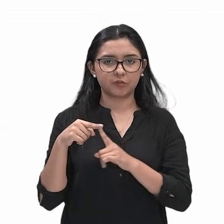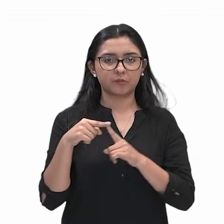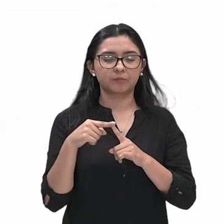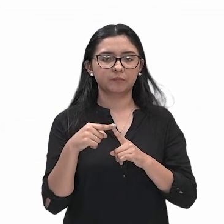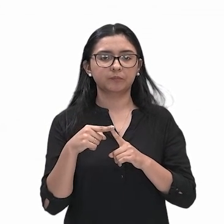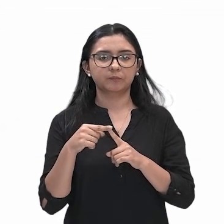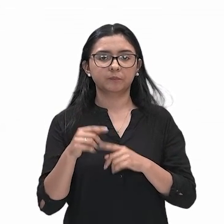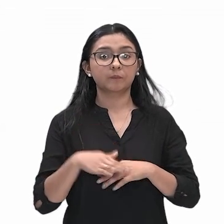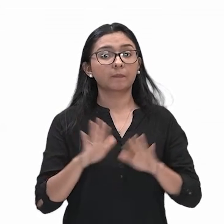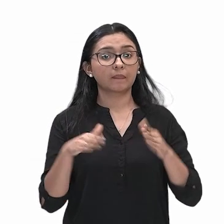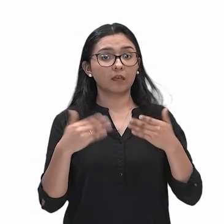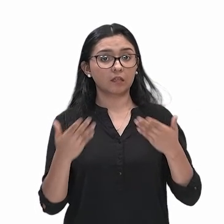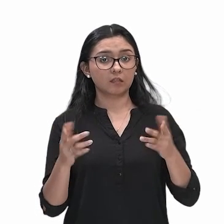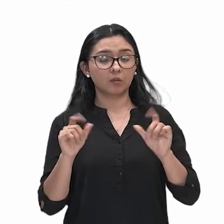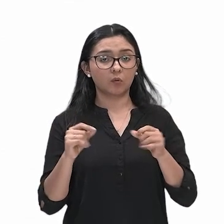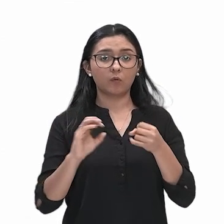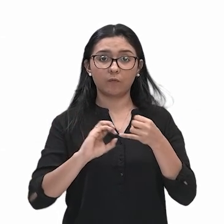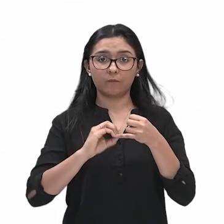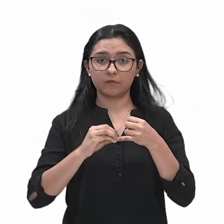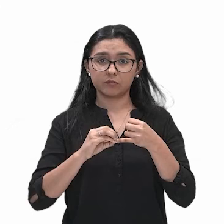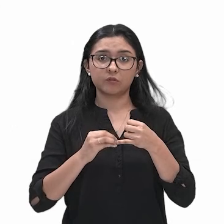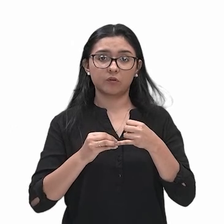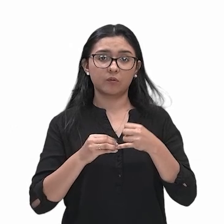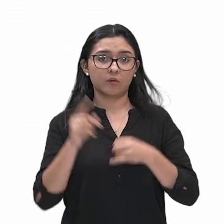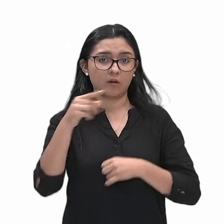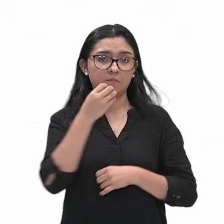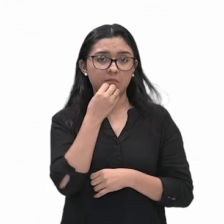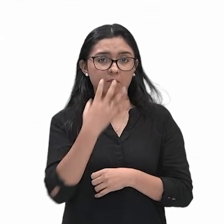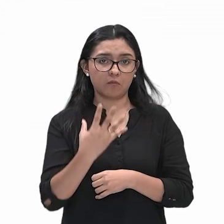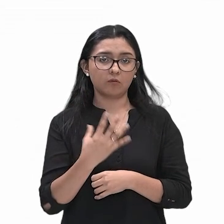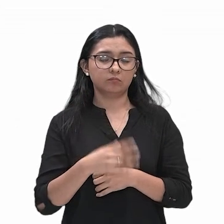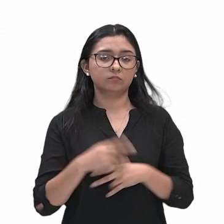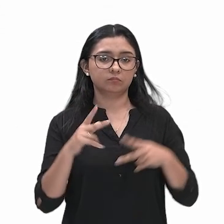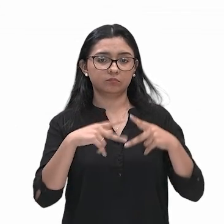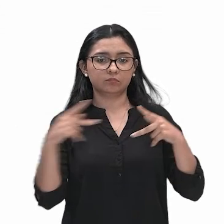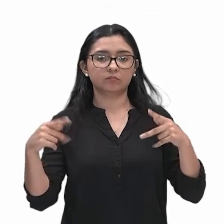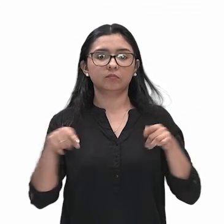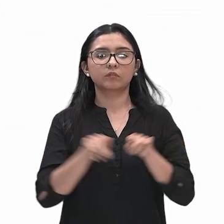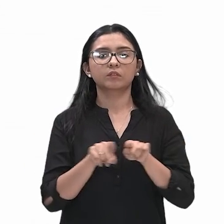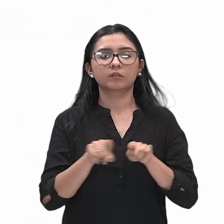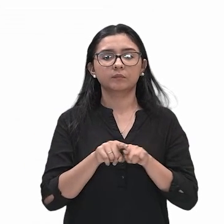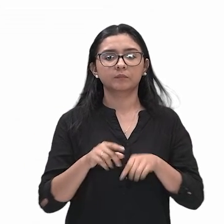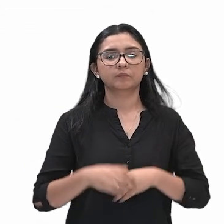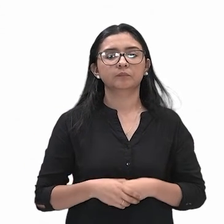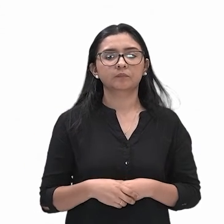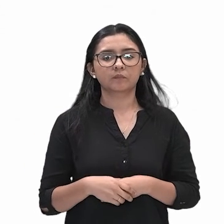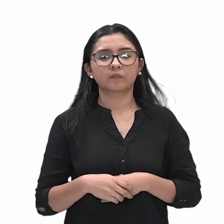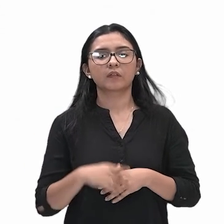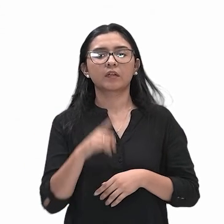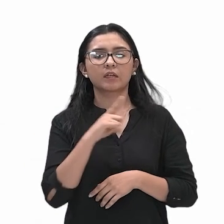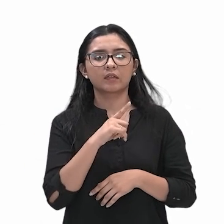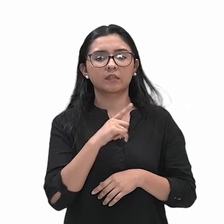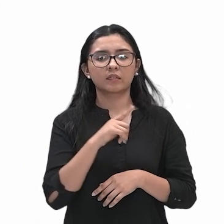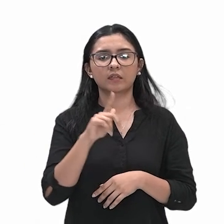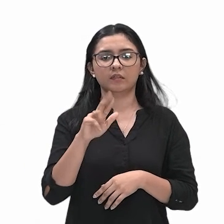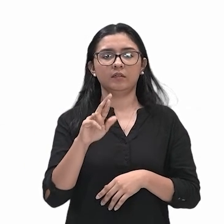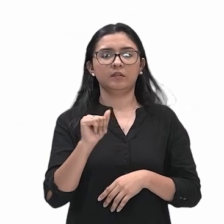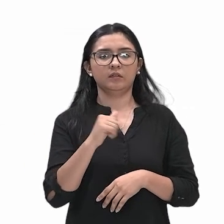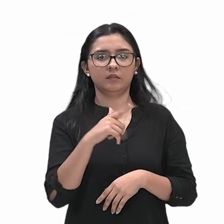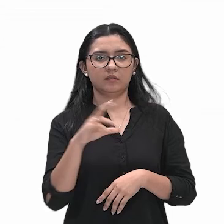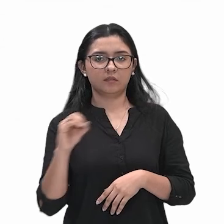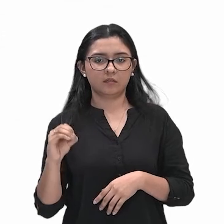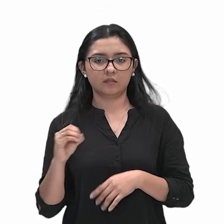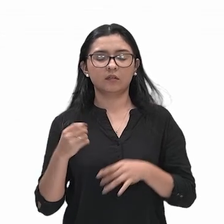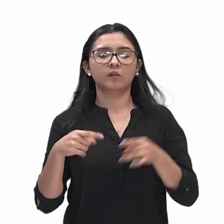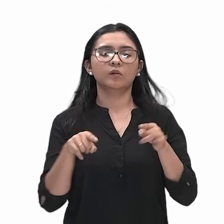é uma boa maneira de troca. Também temos o grão de bico, lentilha e aí o nosso velho e